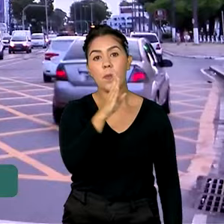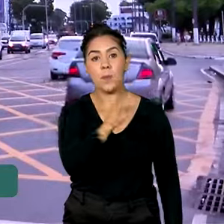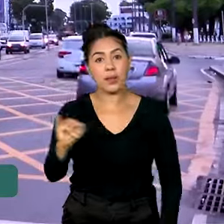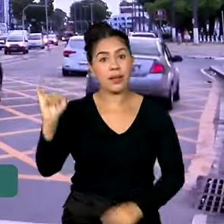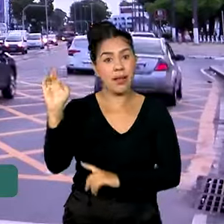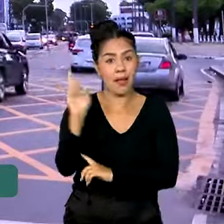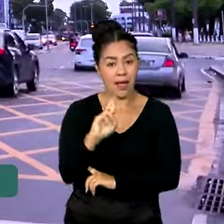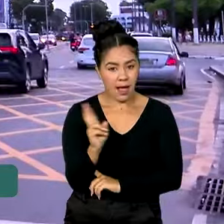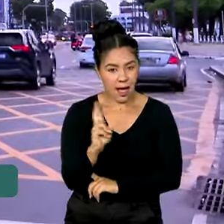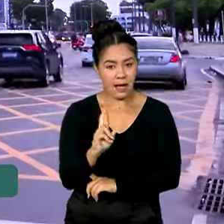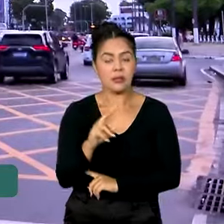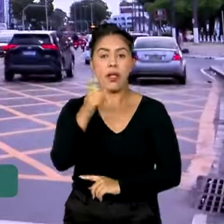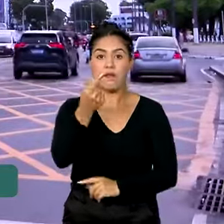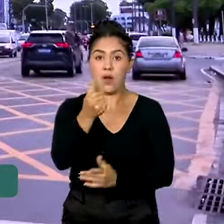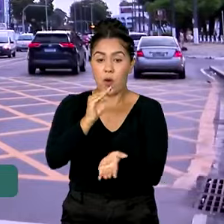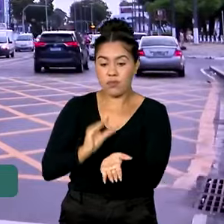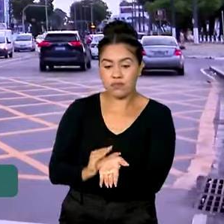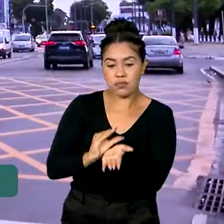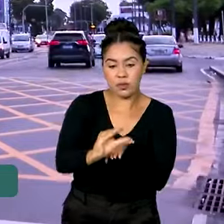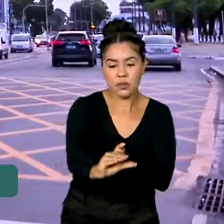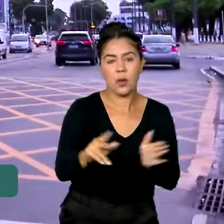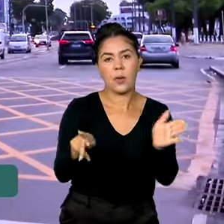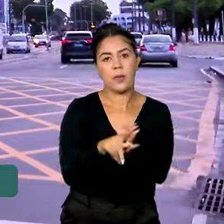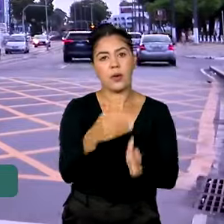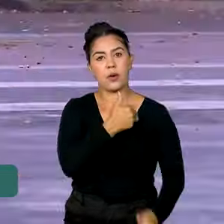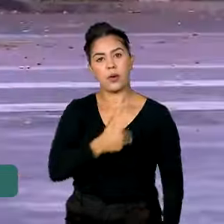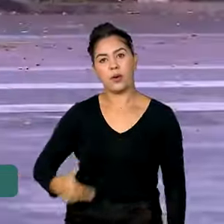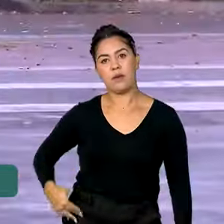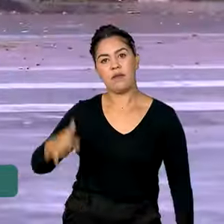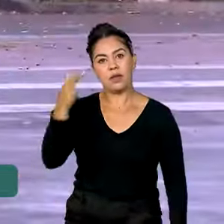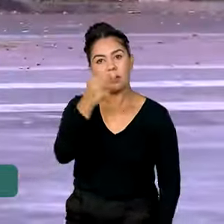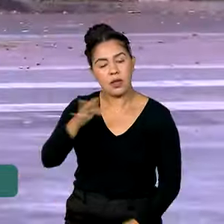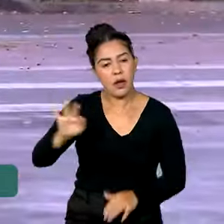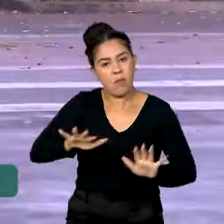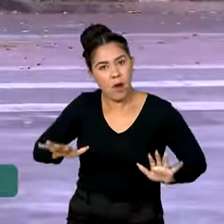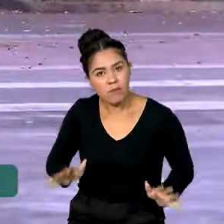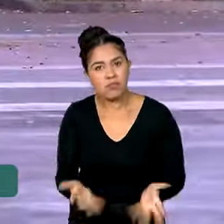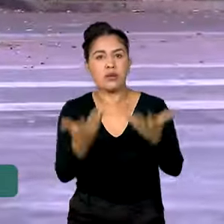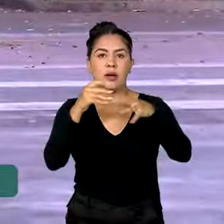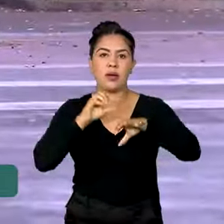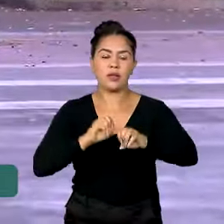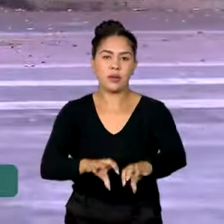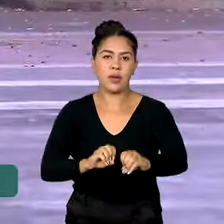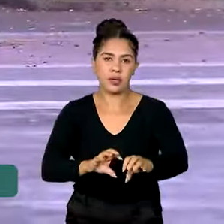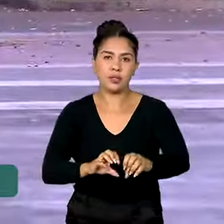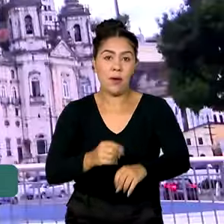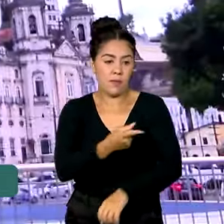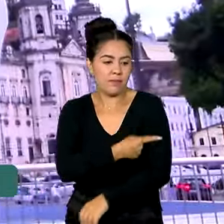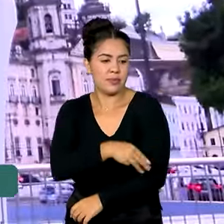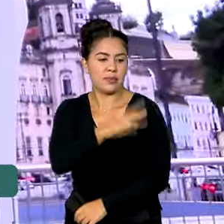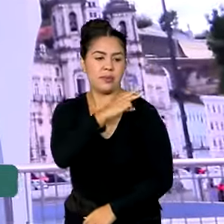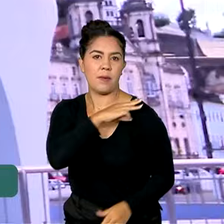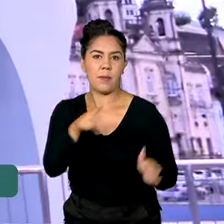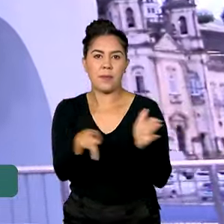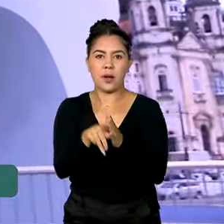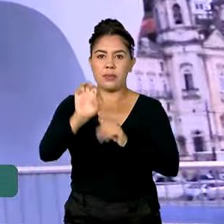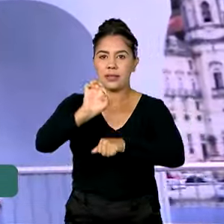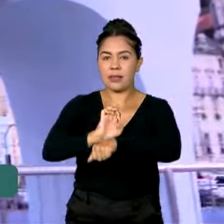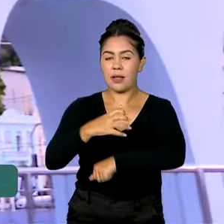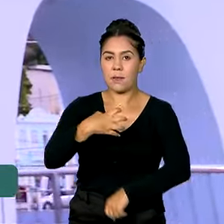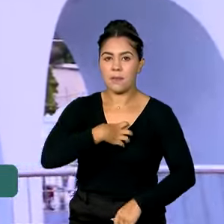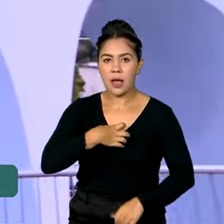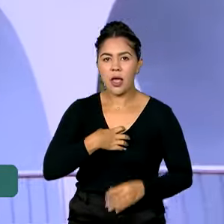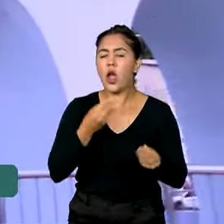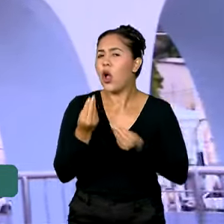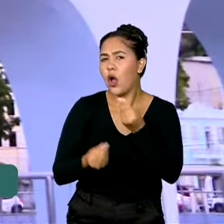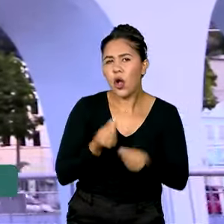1 bilhão e 200 milhões. Esse é o investimento que o governo federal vai fazer para melhorar a educação básica no estado da Bahia. Os recursos são do